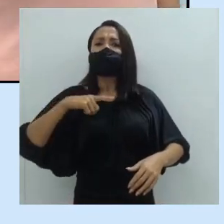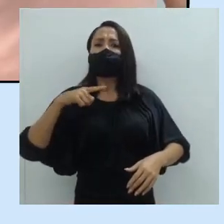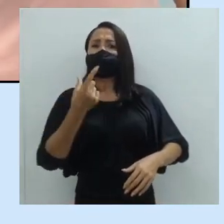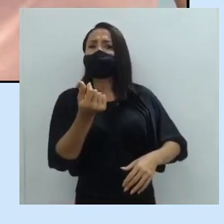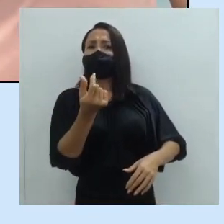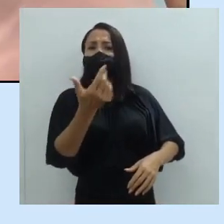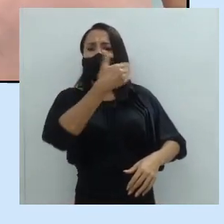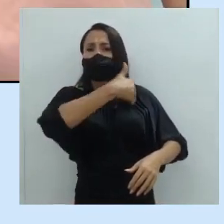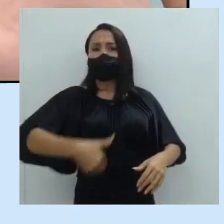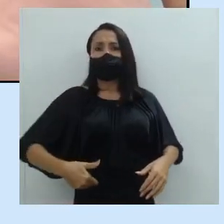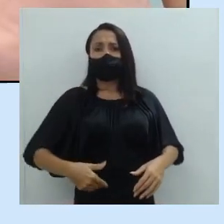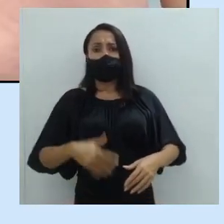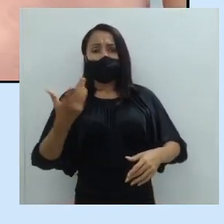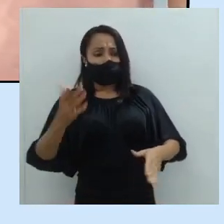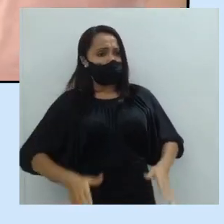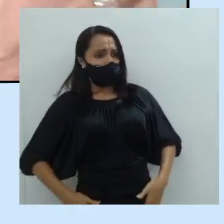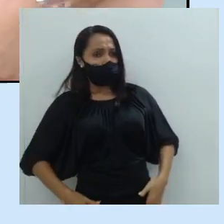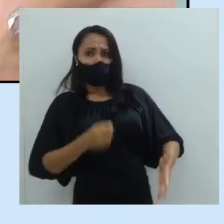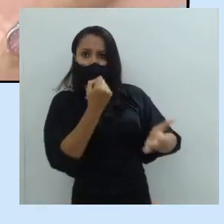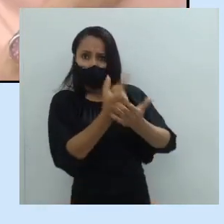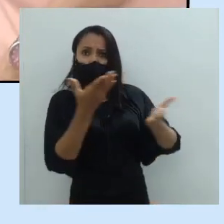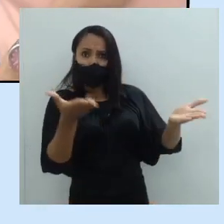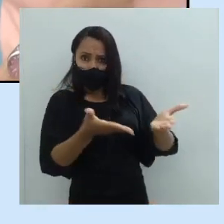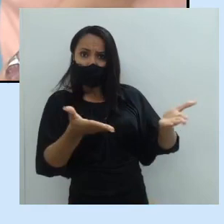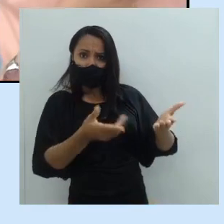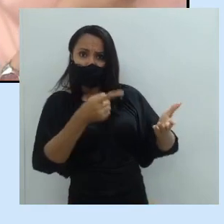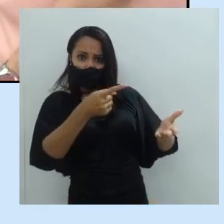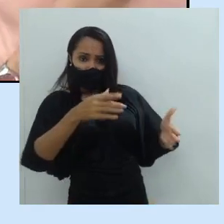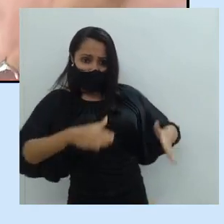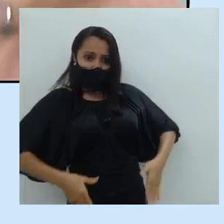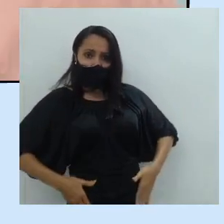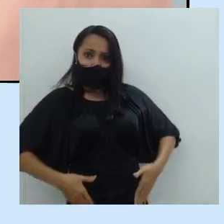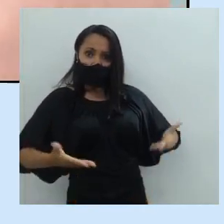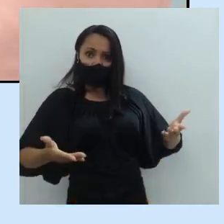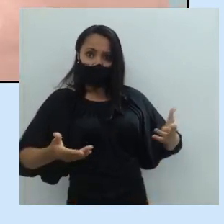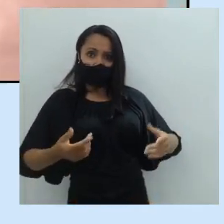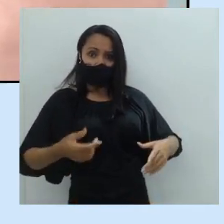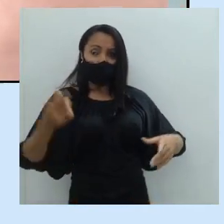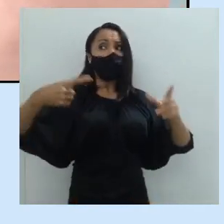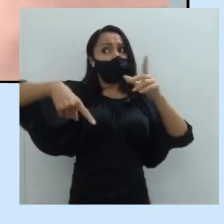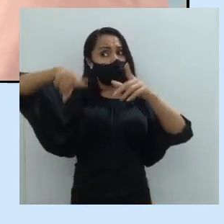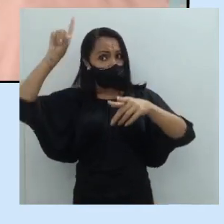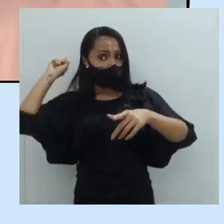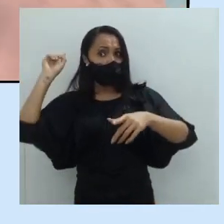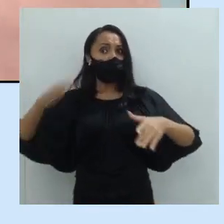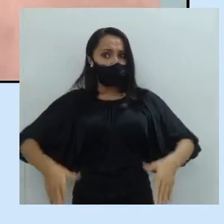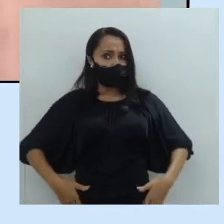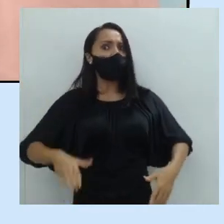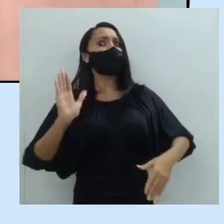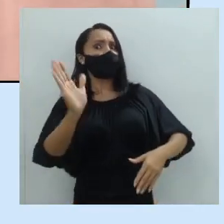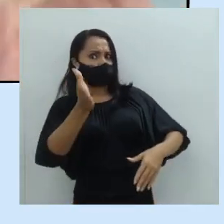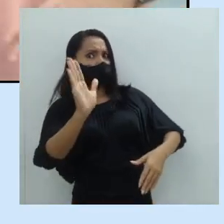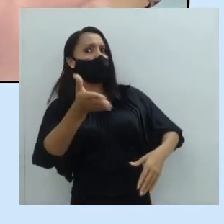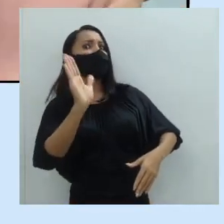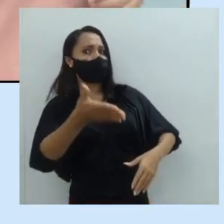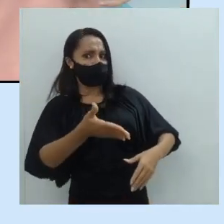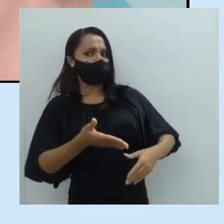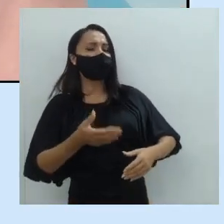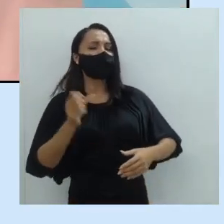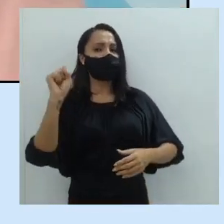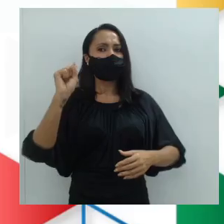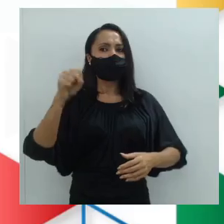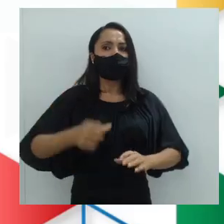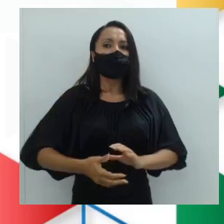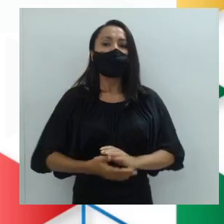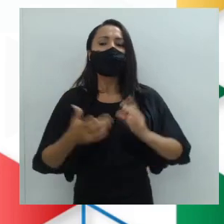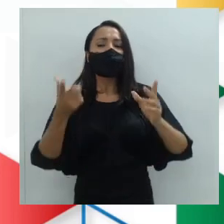diz, tá de calça nova, né? Quer dizer, nesse bolso não, porque o outro já entrou. Então, olhando aqui, veja